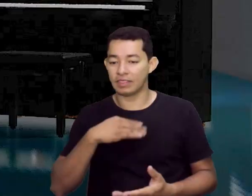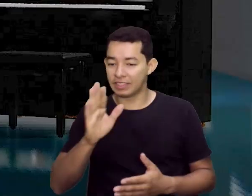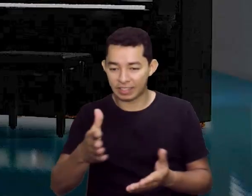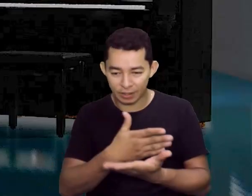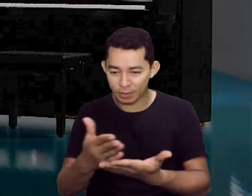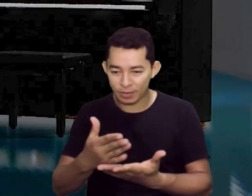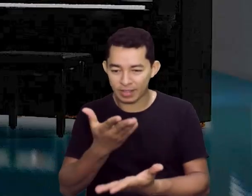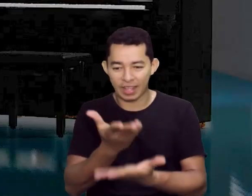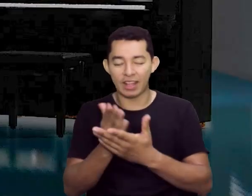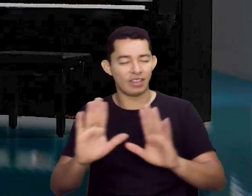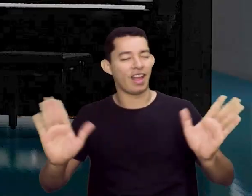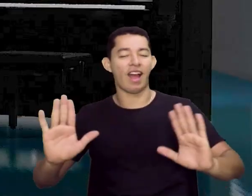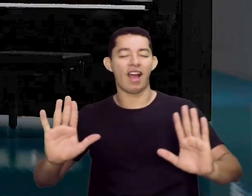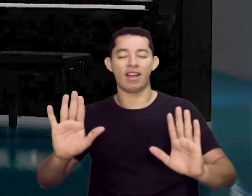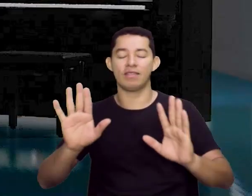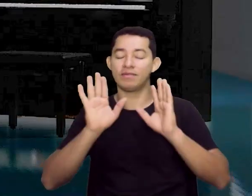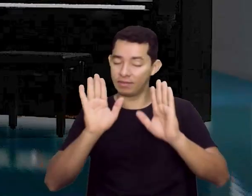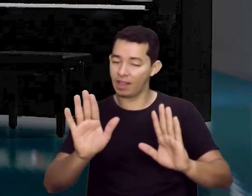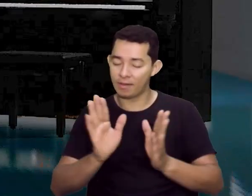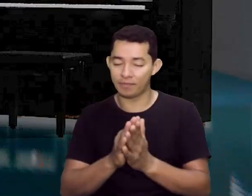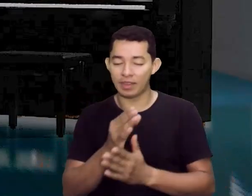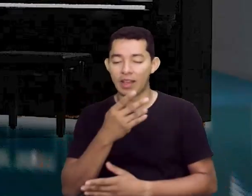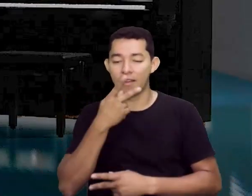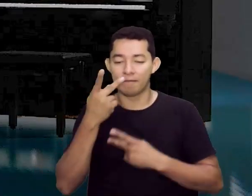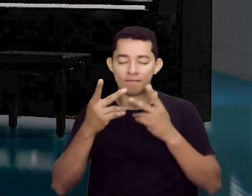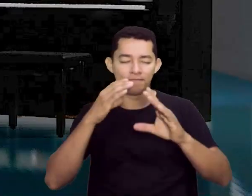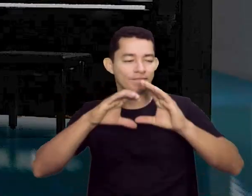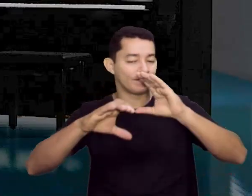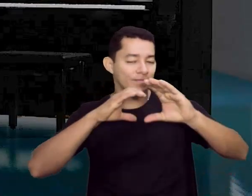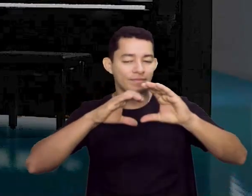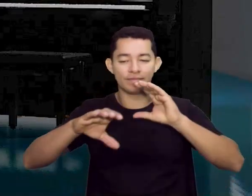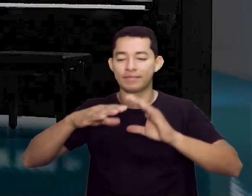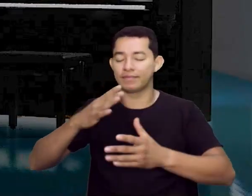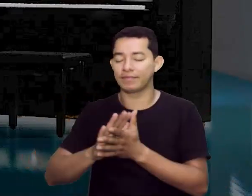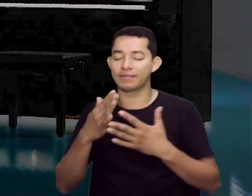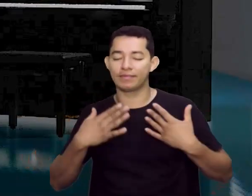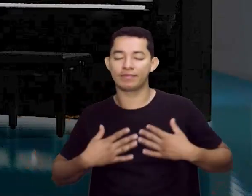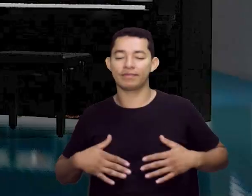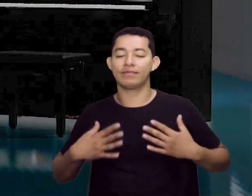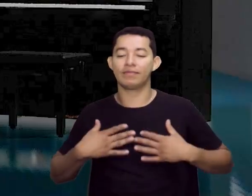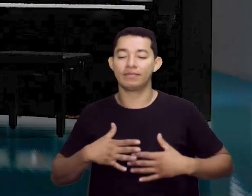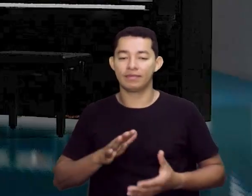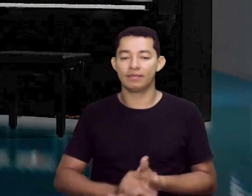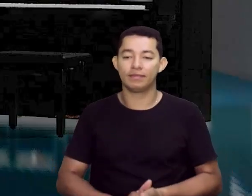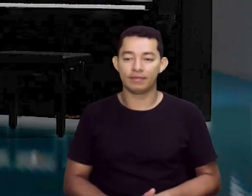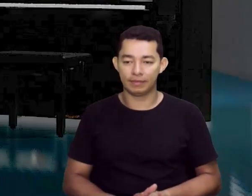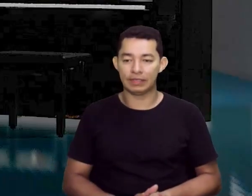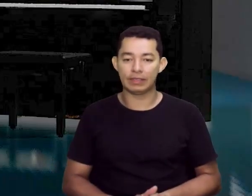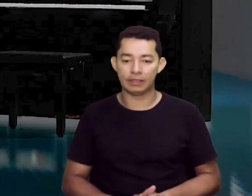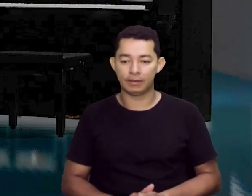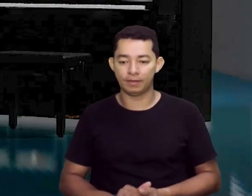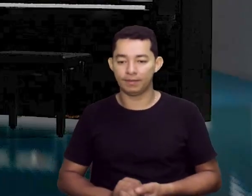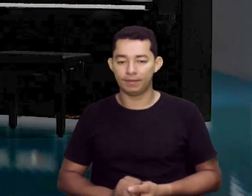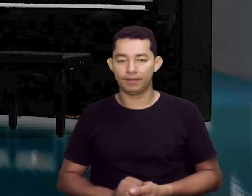dar aula. Não, vamos cantar um pouquinho, vamos relaxar, né? Bora lá.